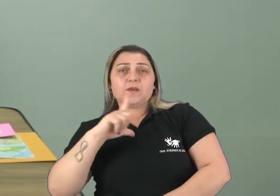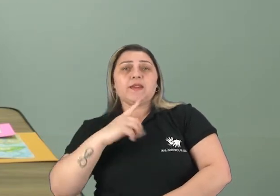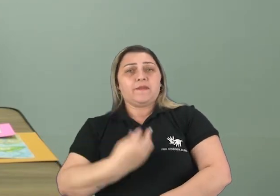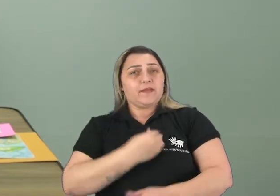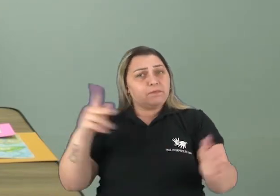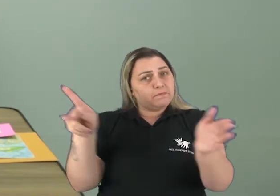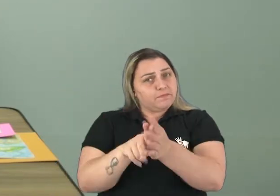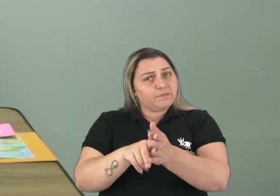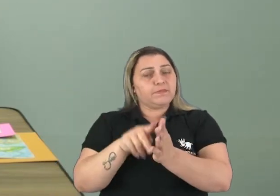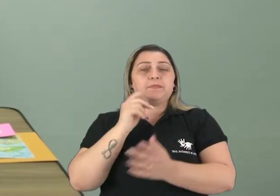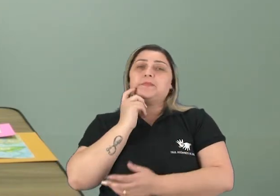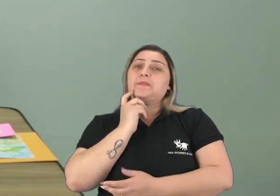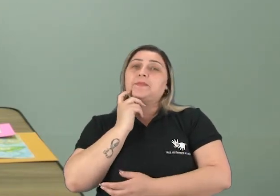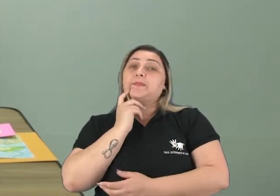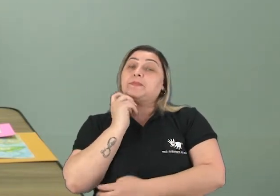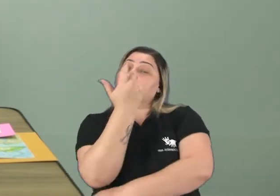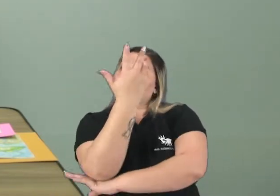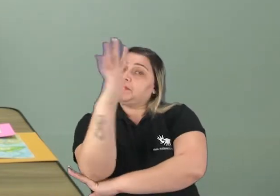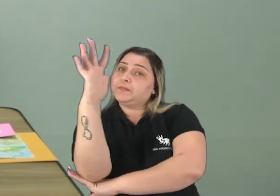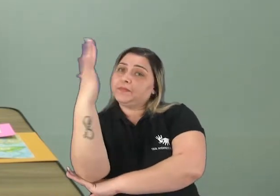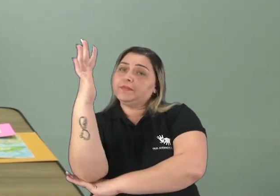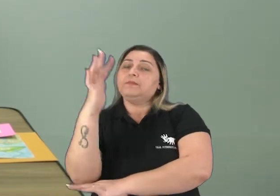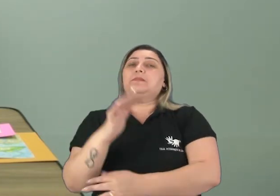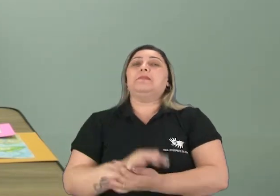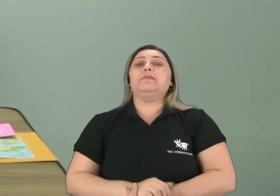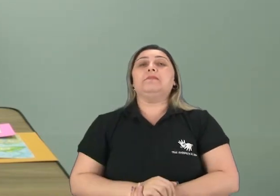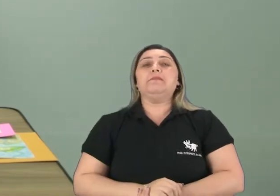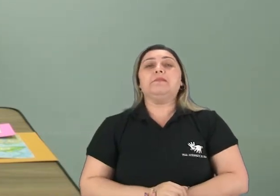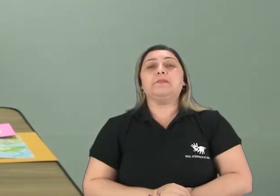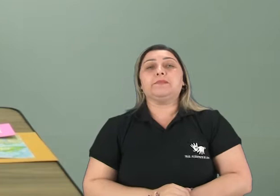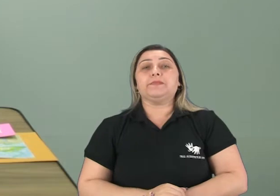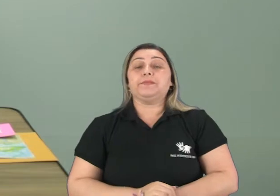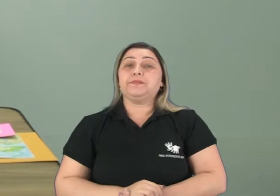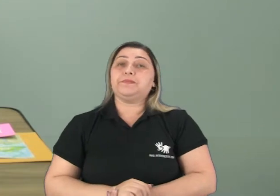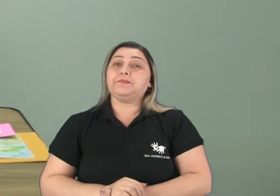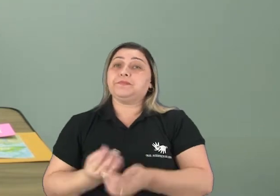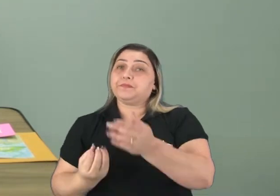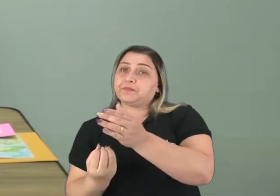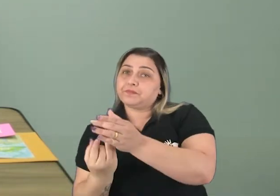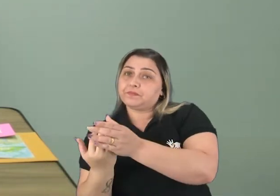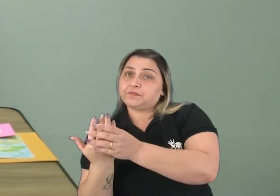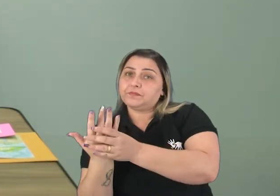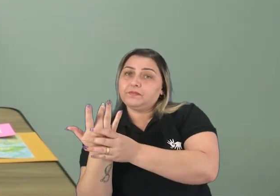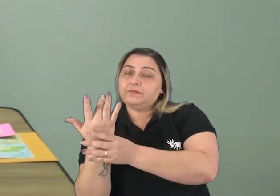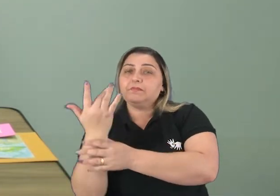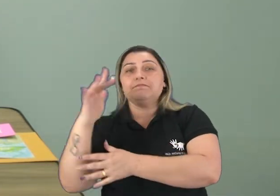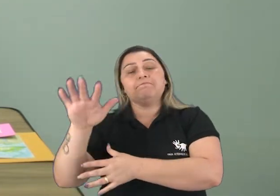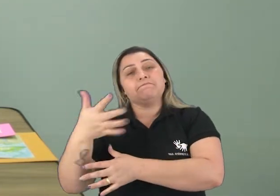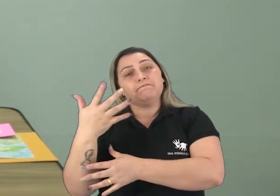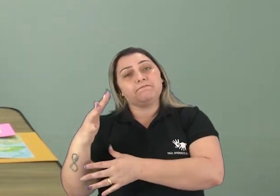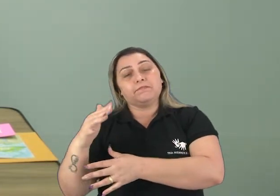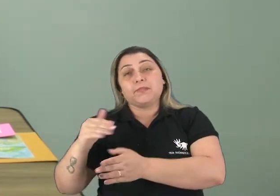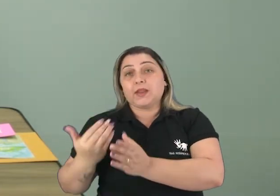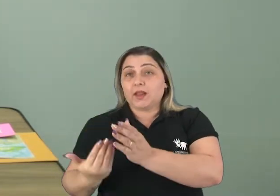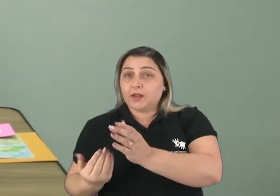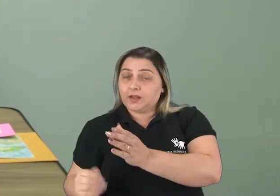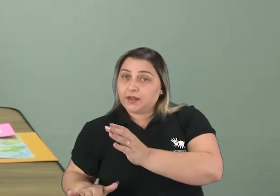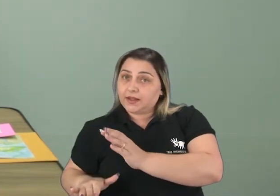vida. Então, as plantas, elas nascem, às vezes elas